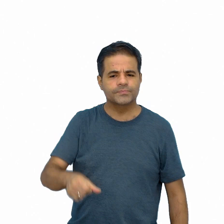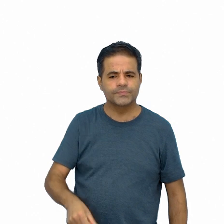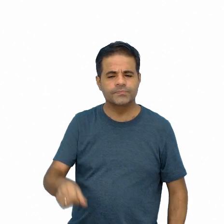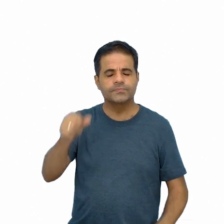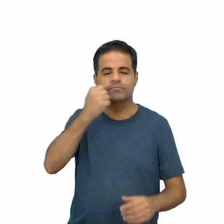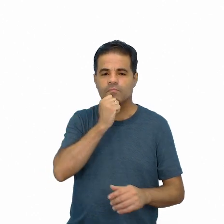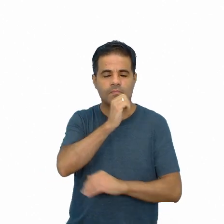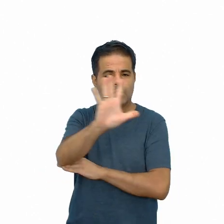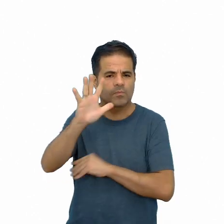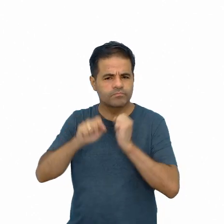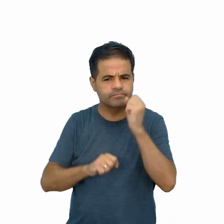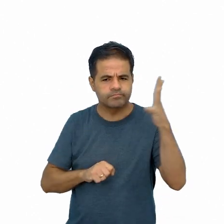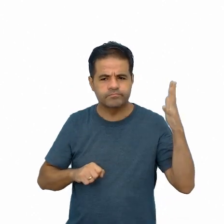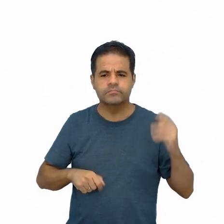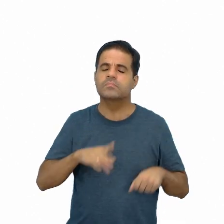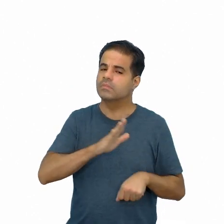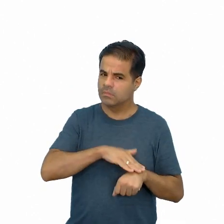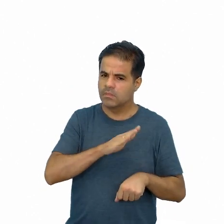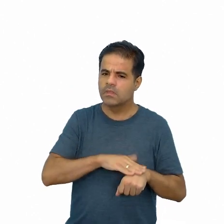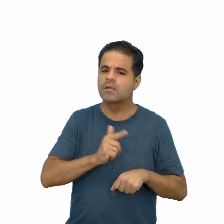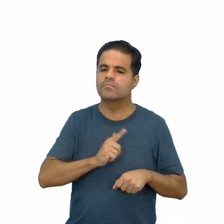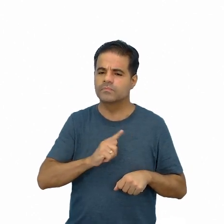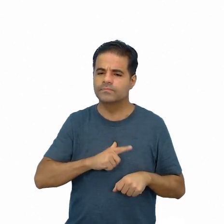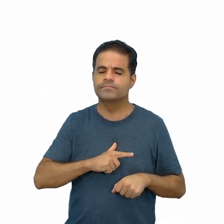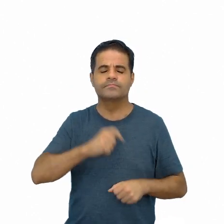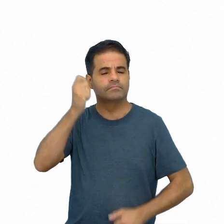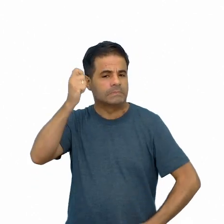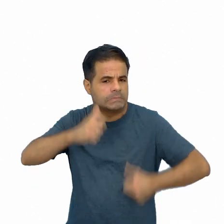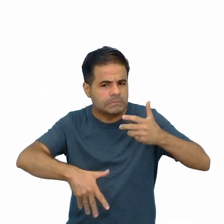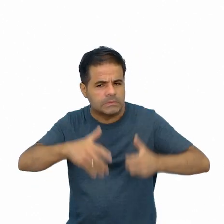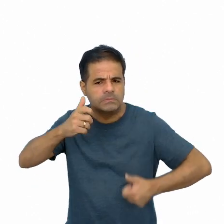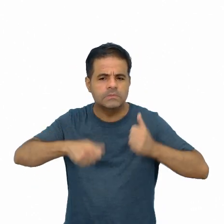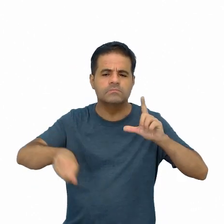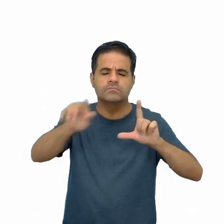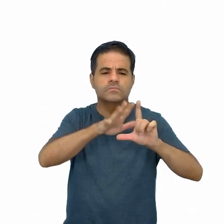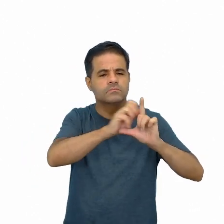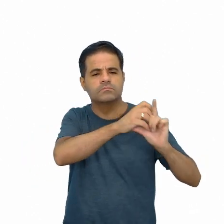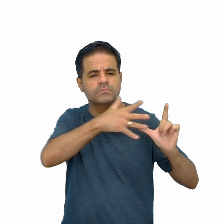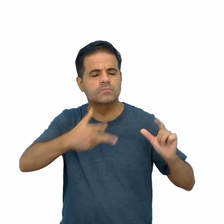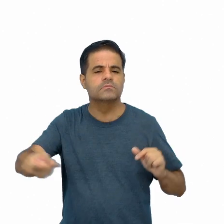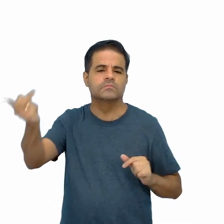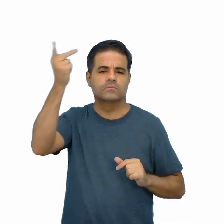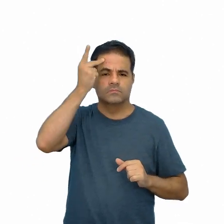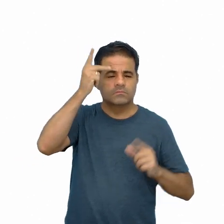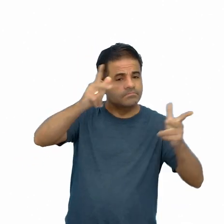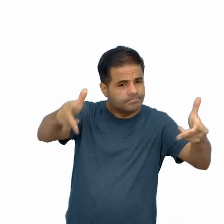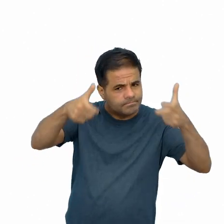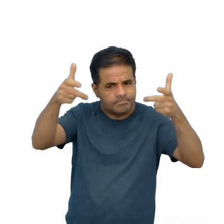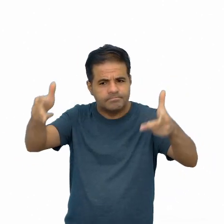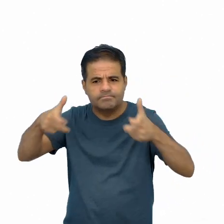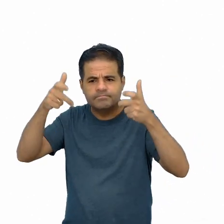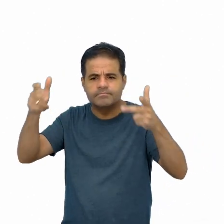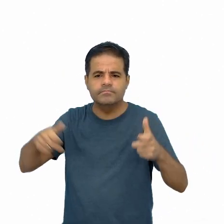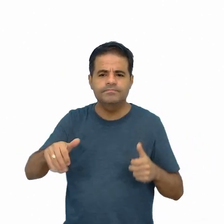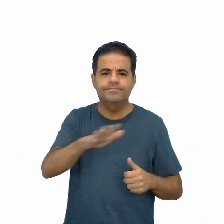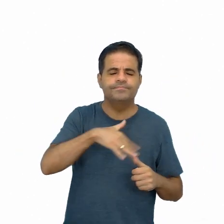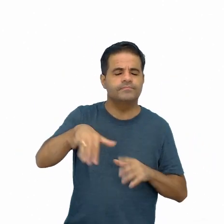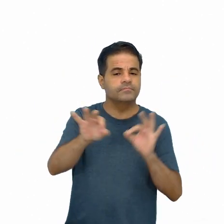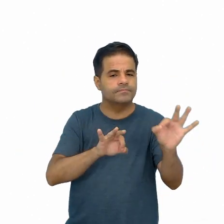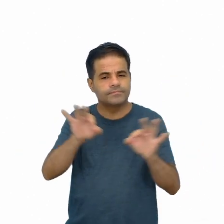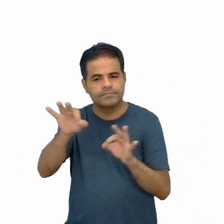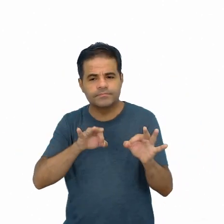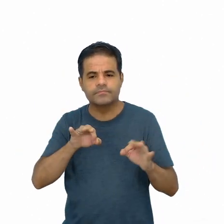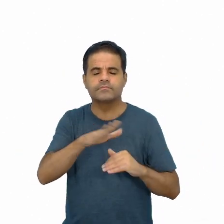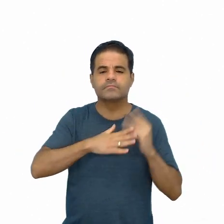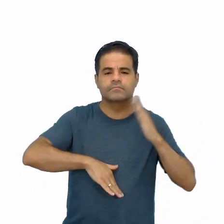Ciências da Natureza. Tivemos também um tempinho para nos debruçar sobre a plataforma São Paulo, explorando as potencialidades para planejamento